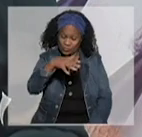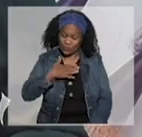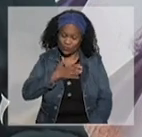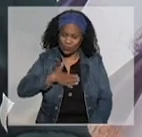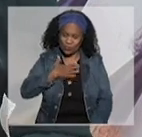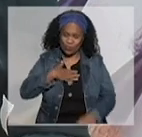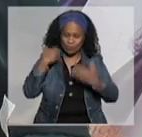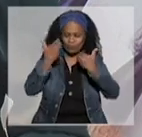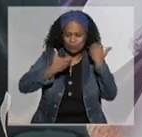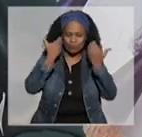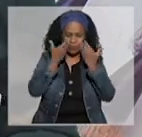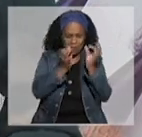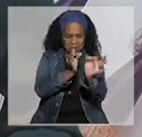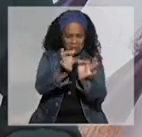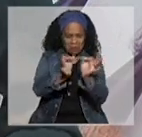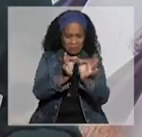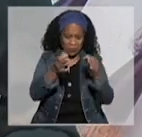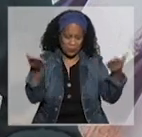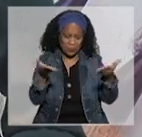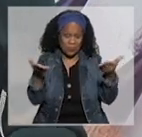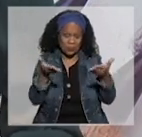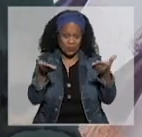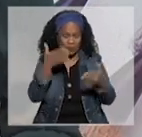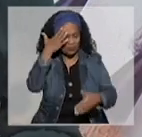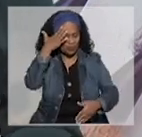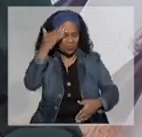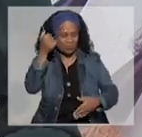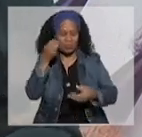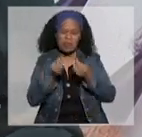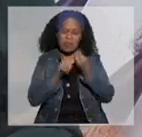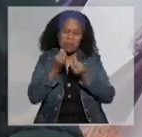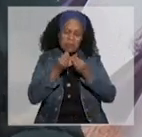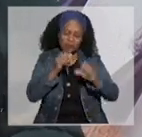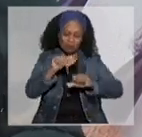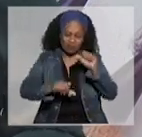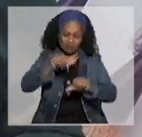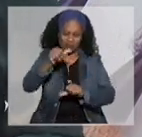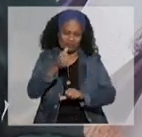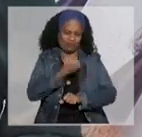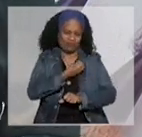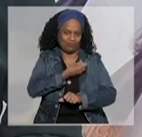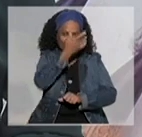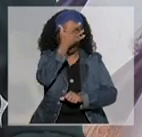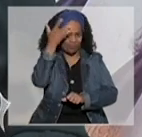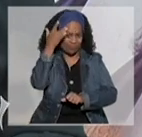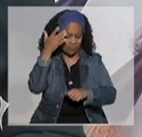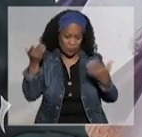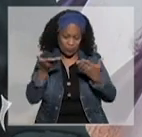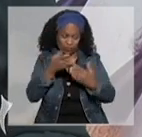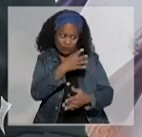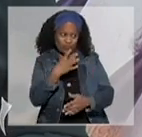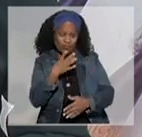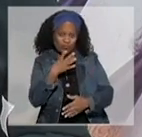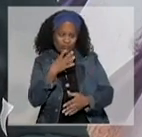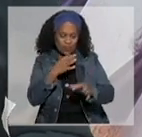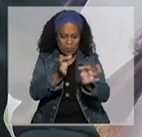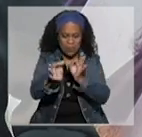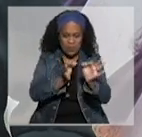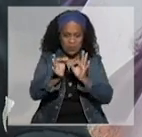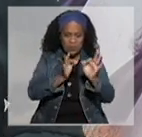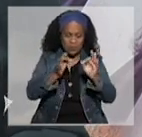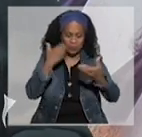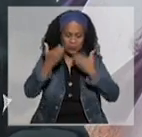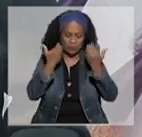você gosta de música, prepare-se, porque hoje nós vamos saber como ela pode modificar a vida das pessoas. Nós vamos conhecer o